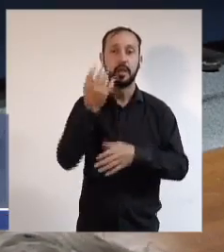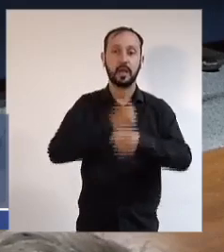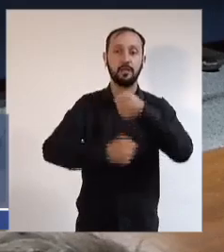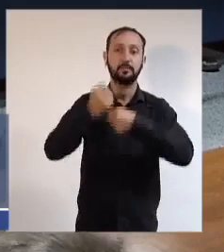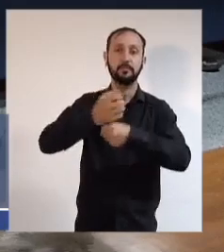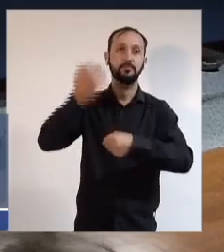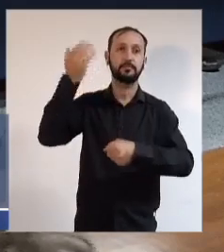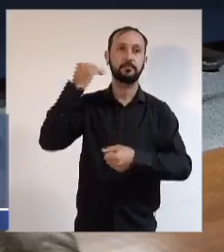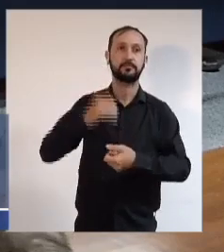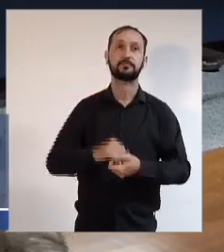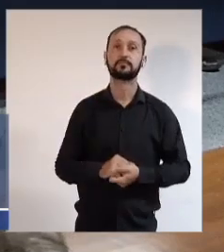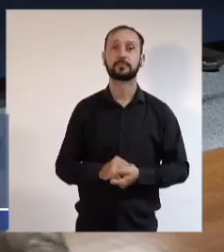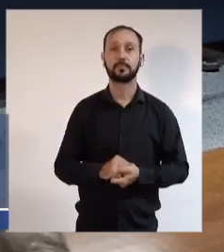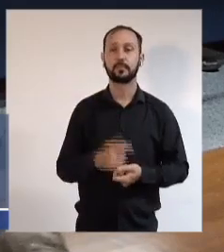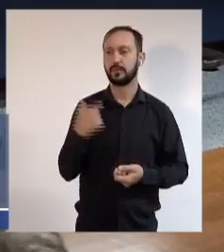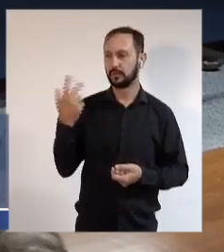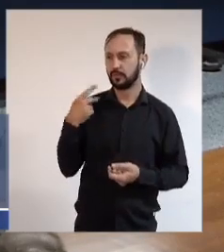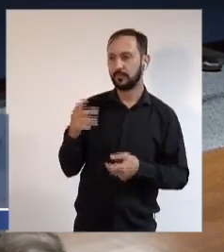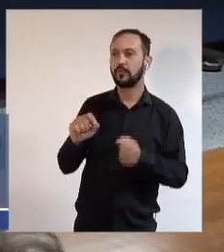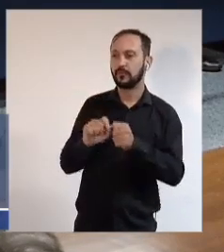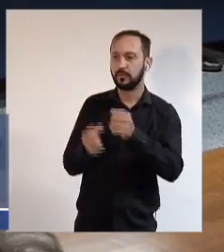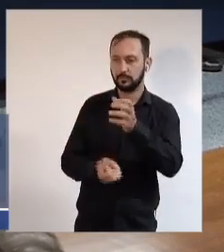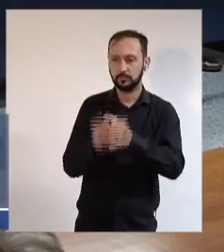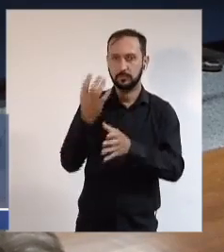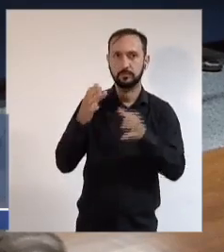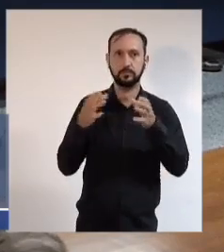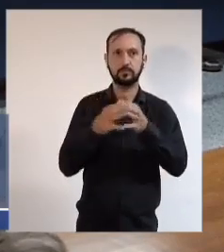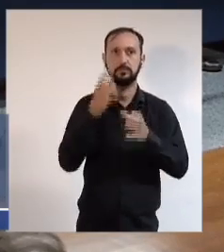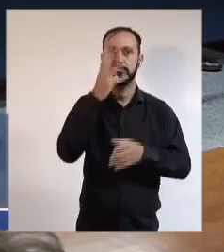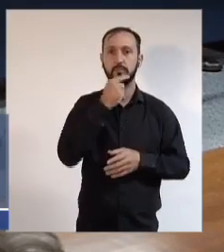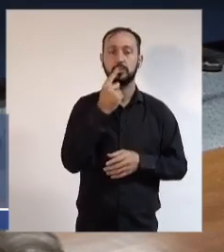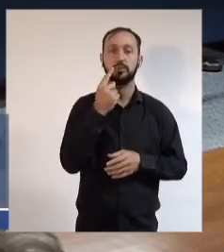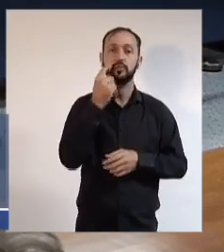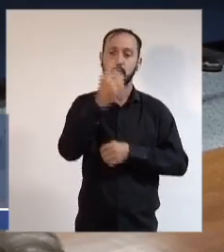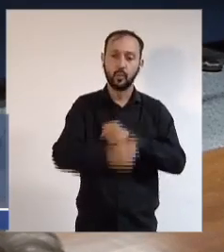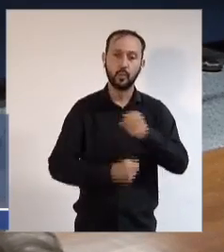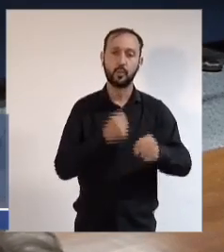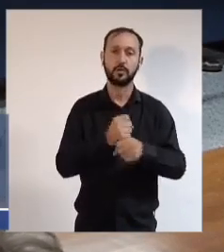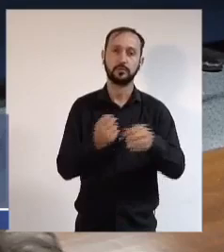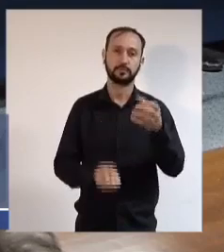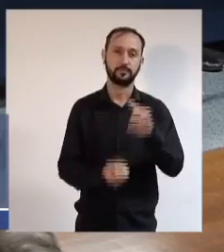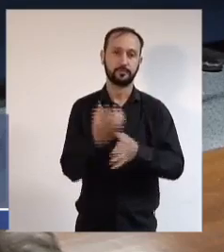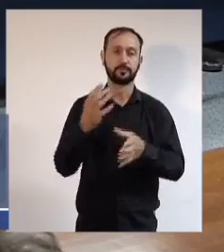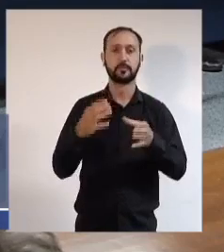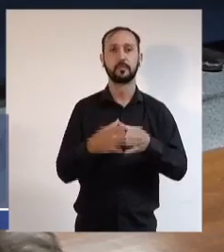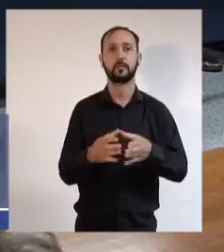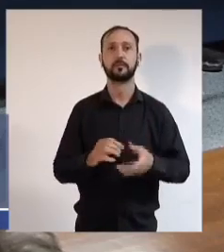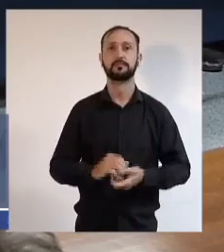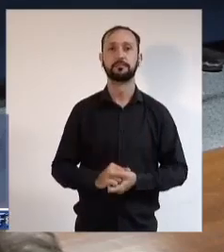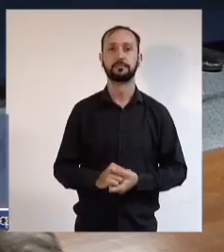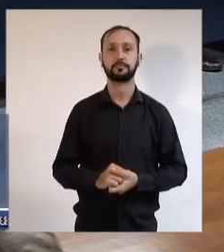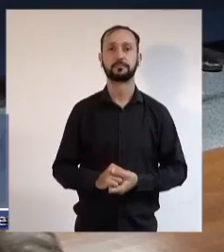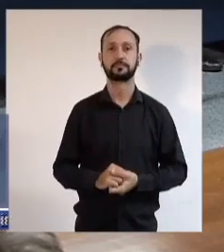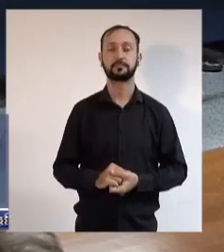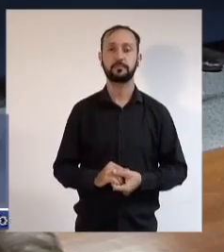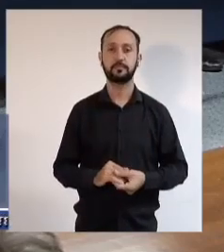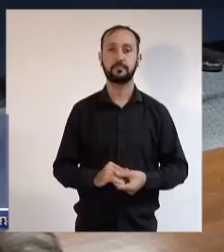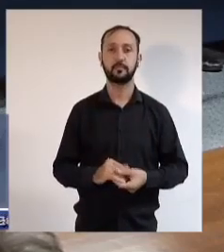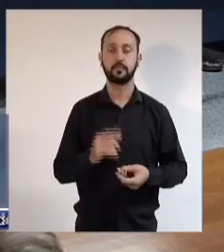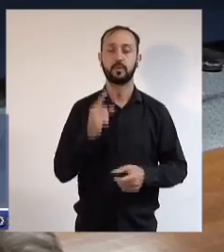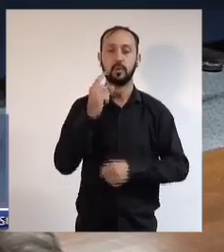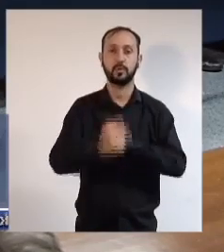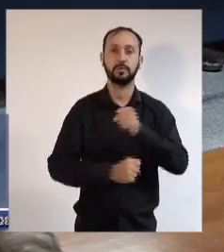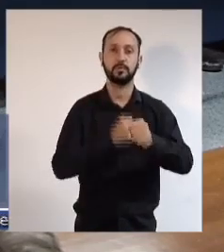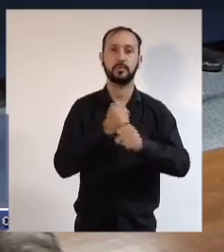neraldo não vamos criar a frente demorou um ano para criar essa frente nem um ano